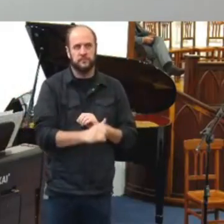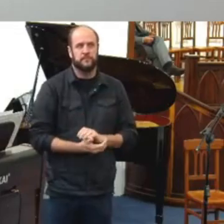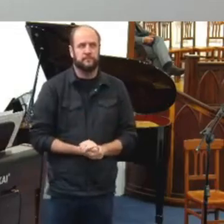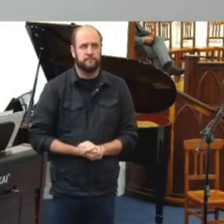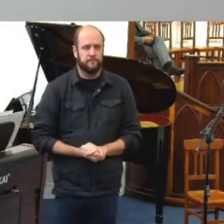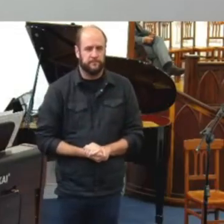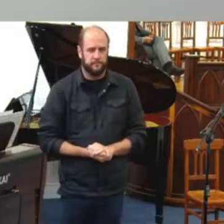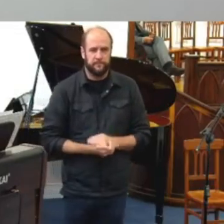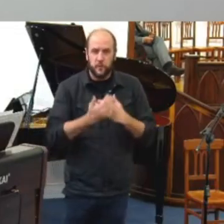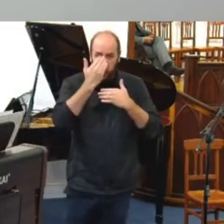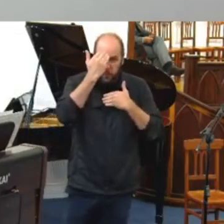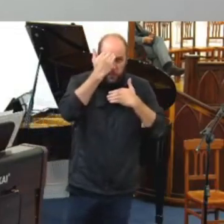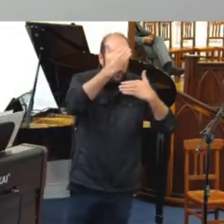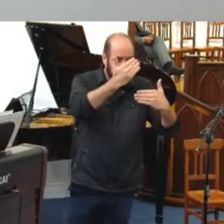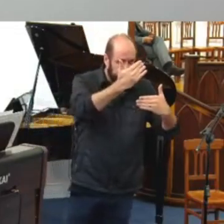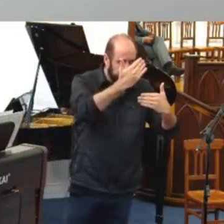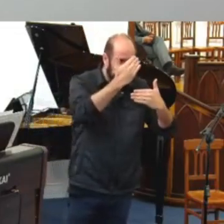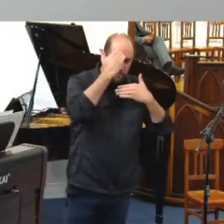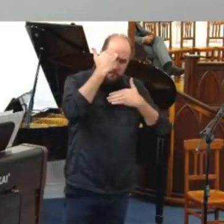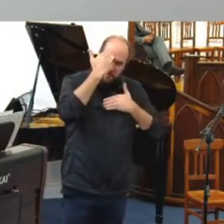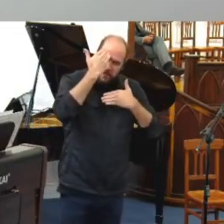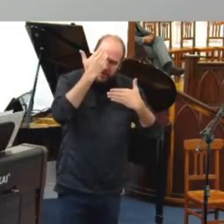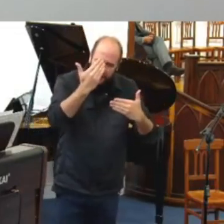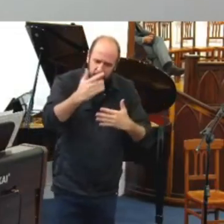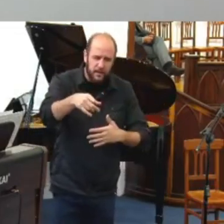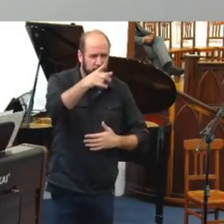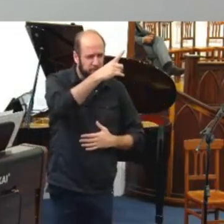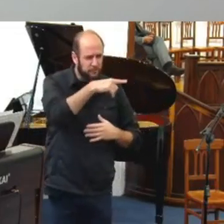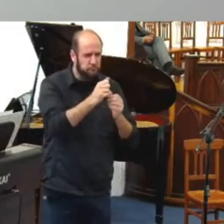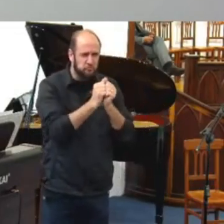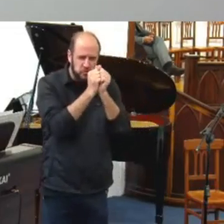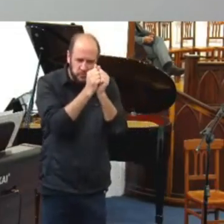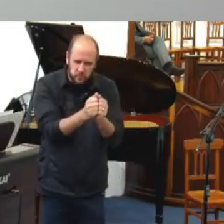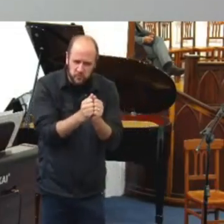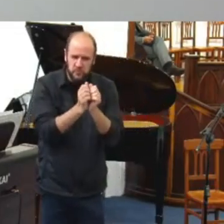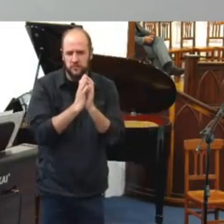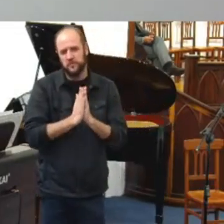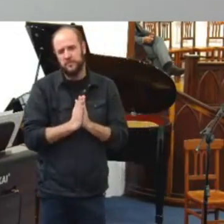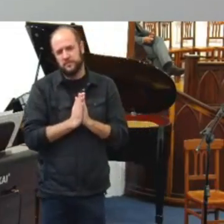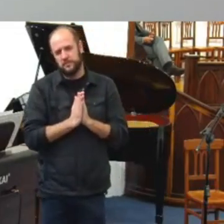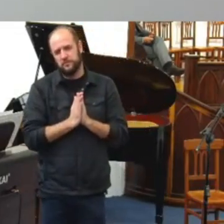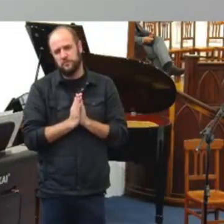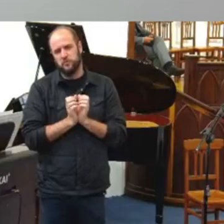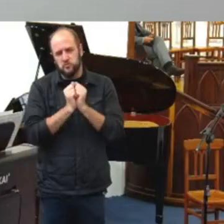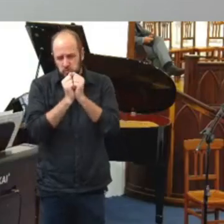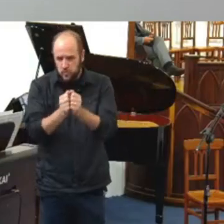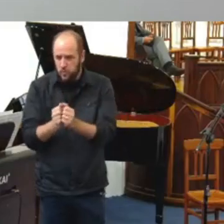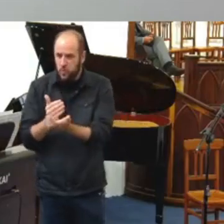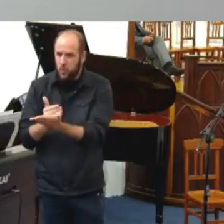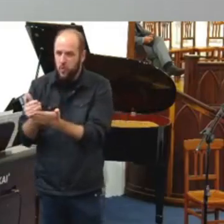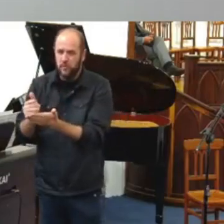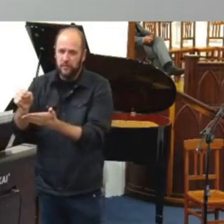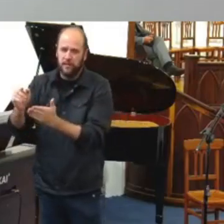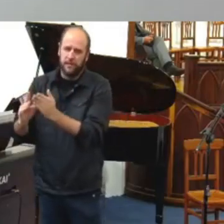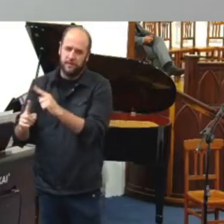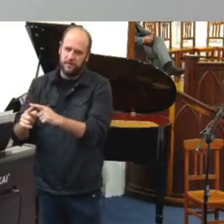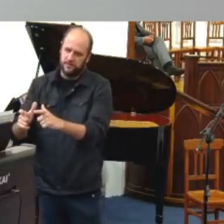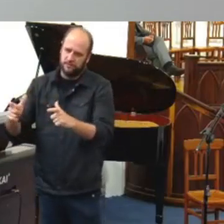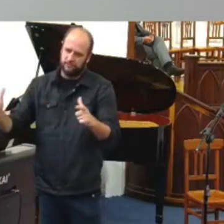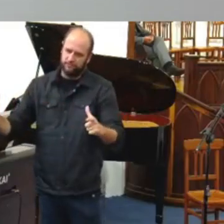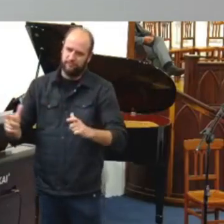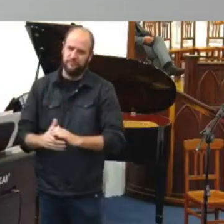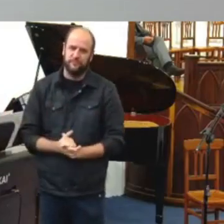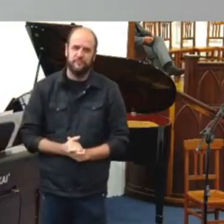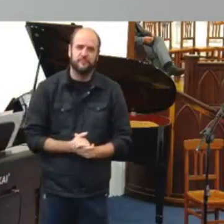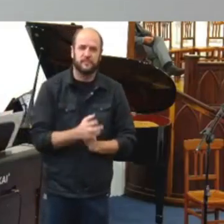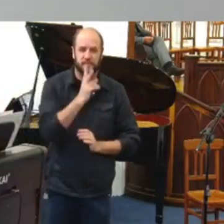cuidada. Mas obrigado por fazer parte disso e junto com vocês plantar aquela igreja. Faz